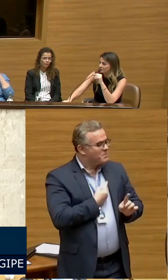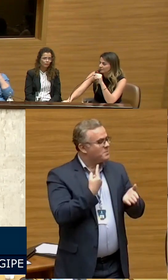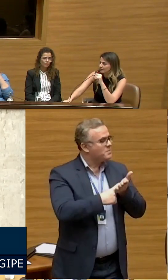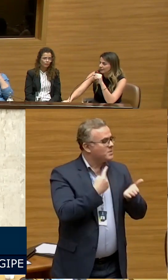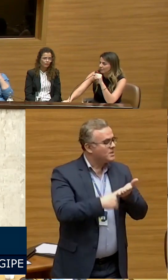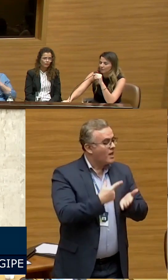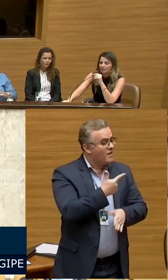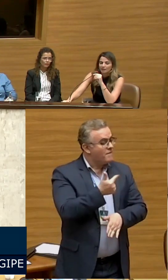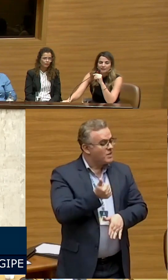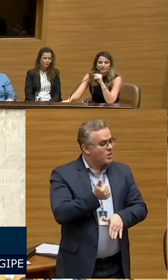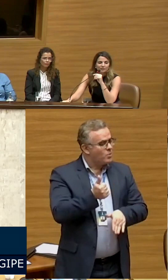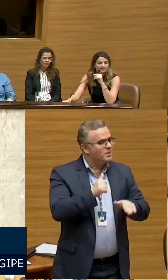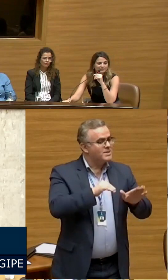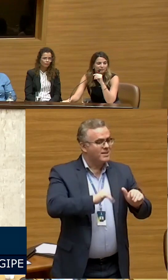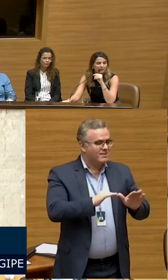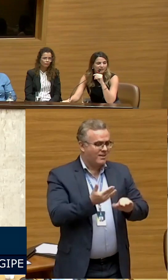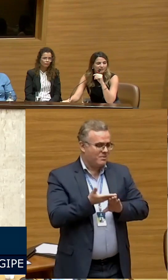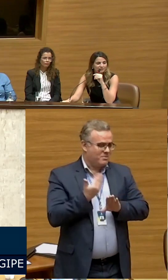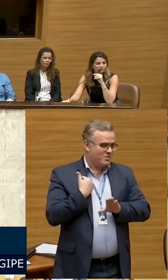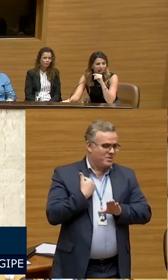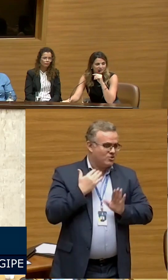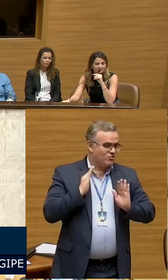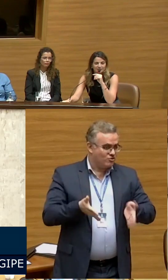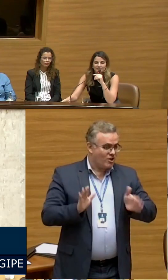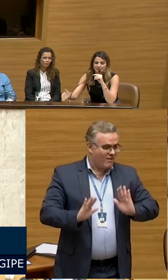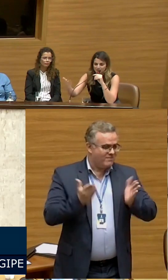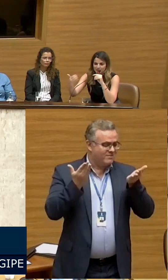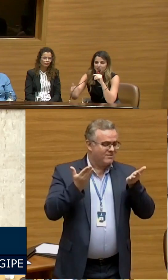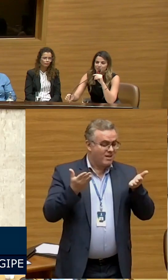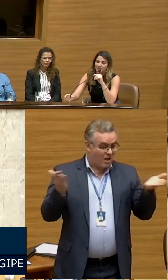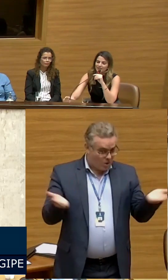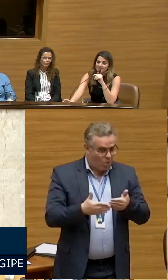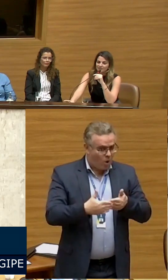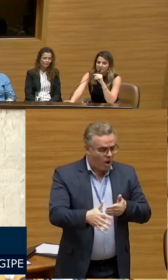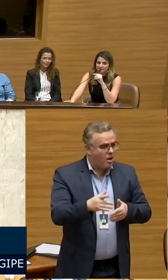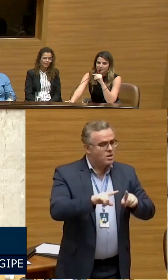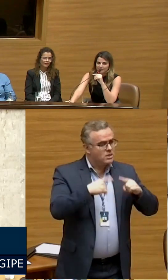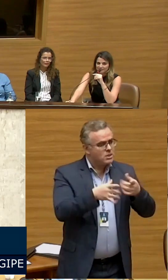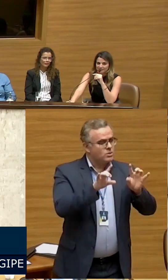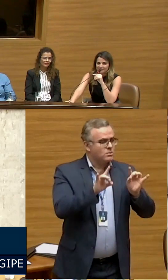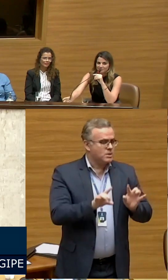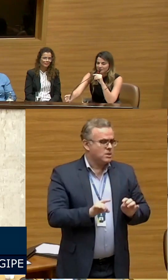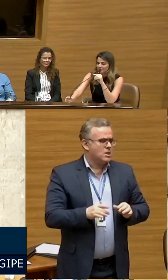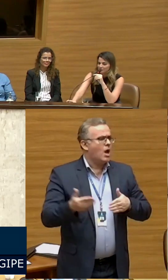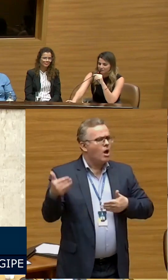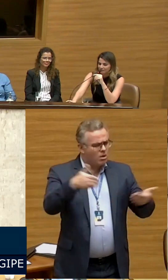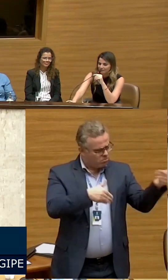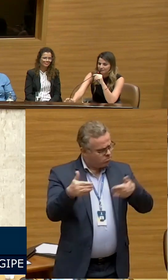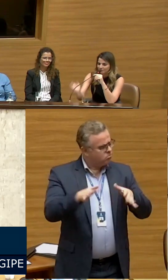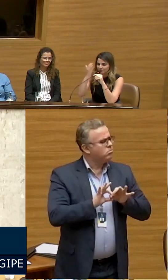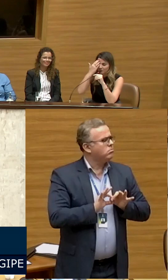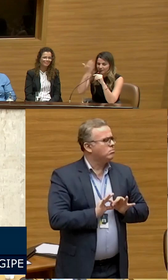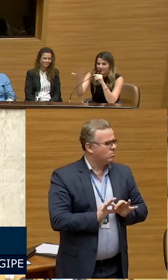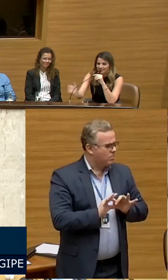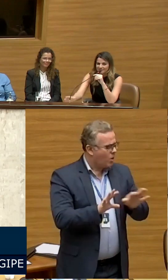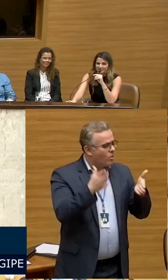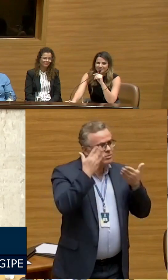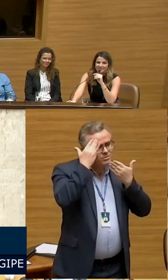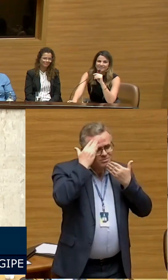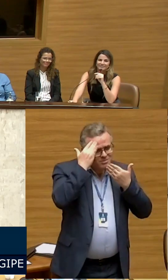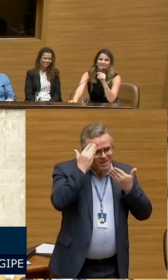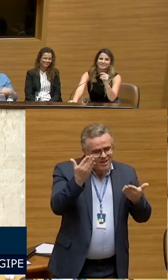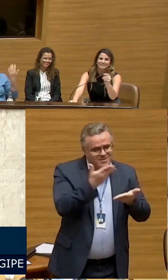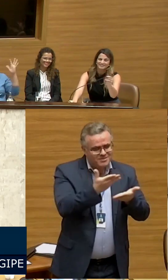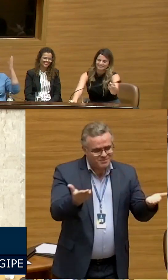21 de setembro. Então, vai ser uma grande honra se vocês puderem se fazer presentes. E, mais uma vez, muito obrigada.